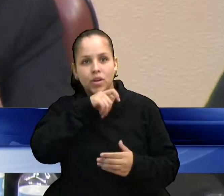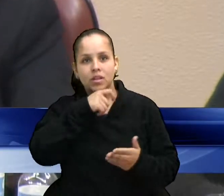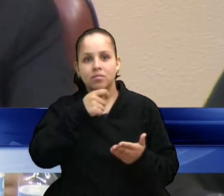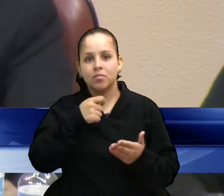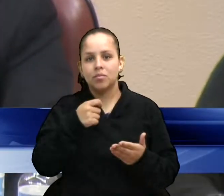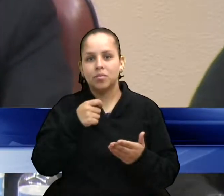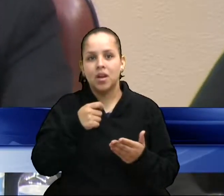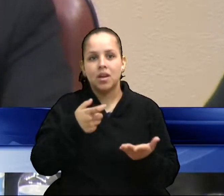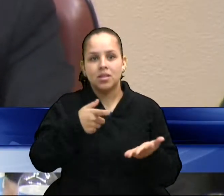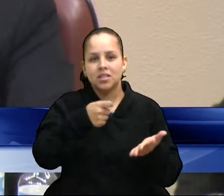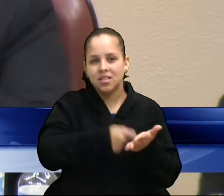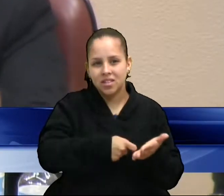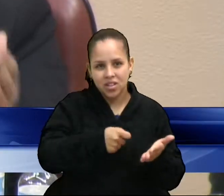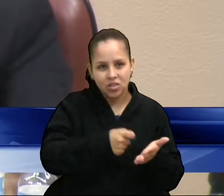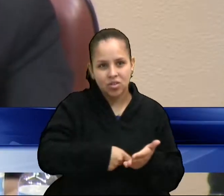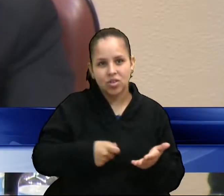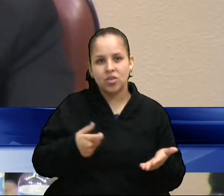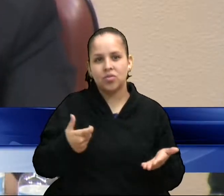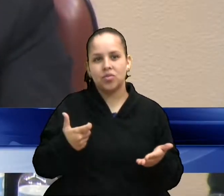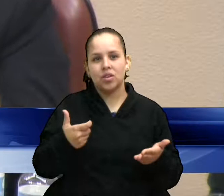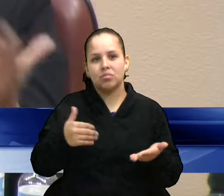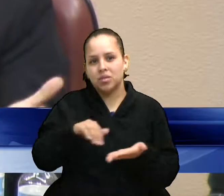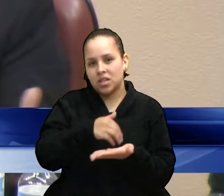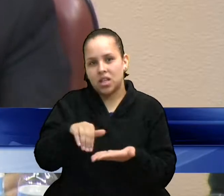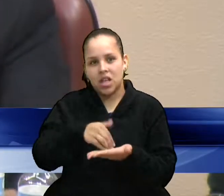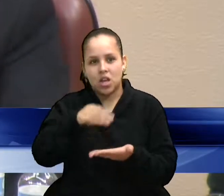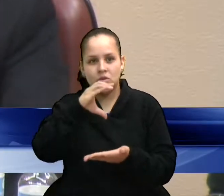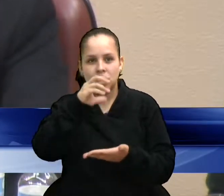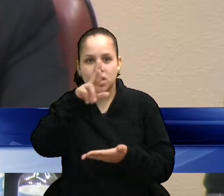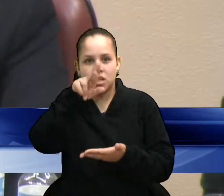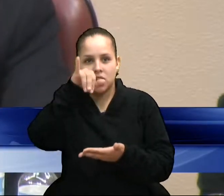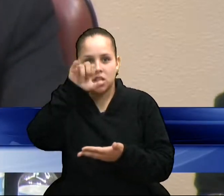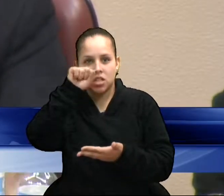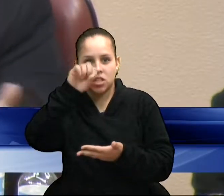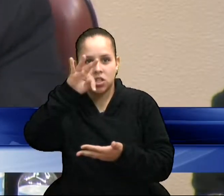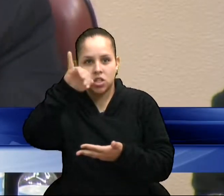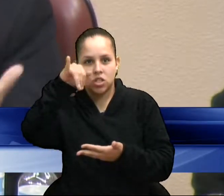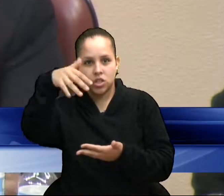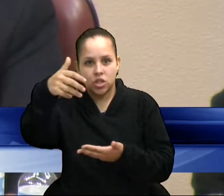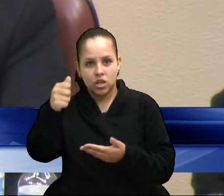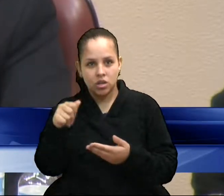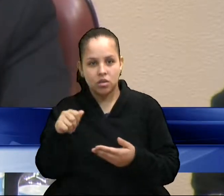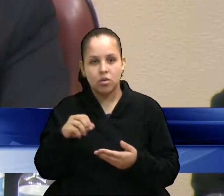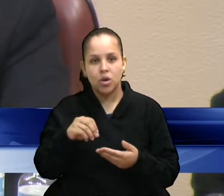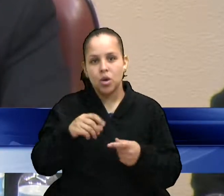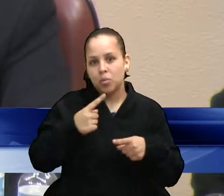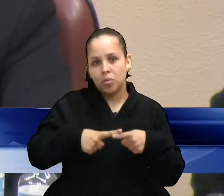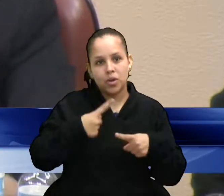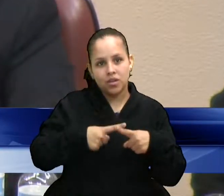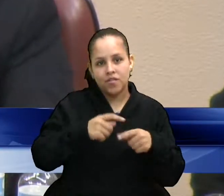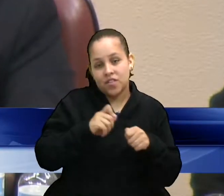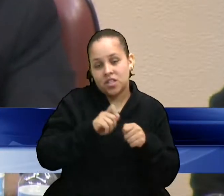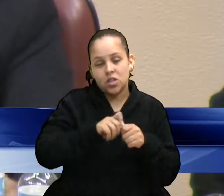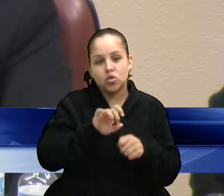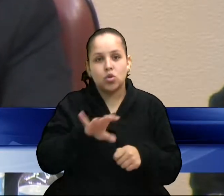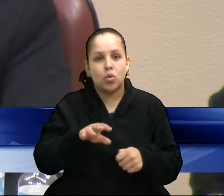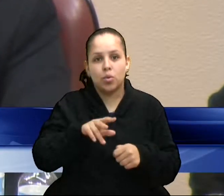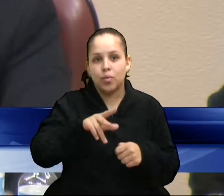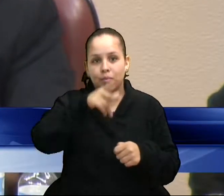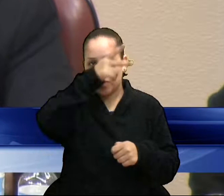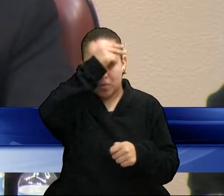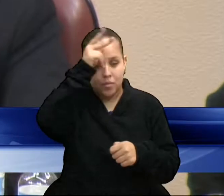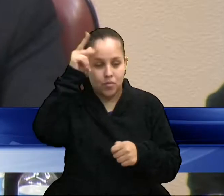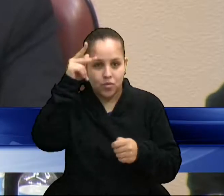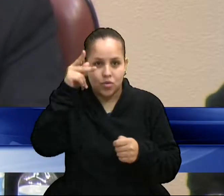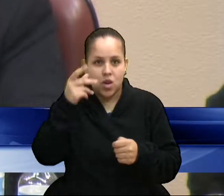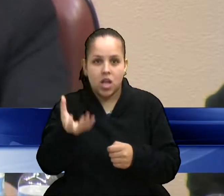do Cristiano, que é o secretário fantoche, porque na verdade quem é o secretário é o prefeito, ele só faz aquilo que o prefeito quer, e se isso continuar assim,